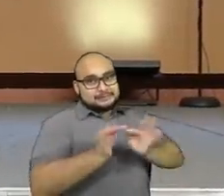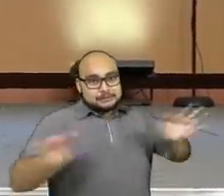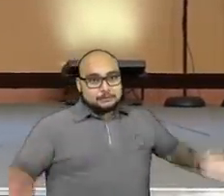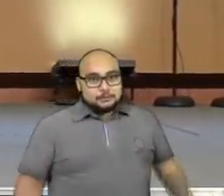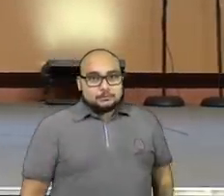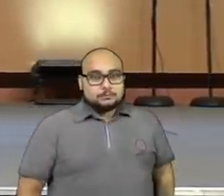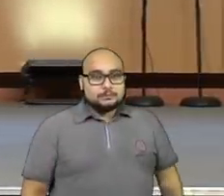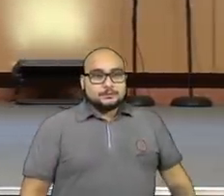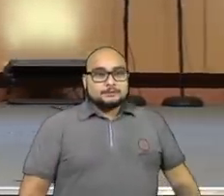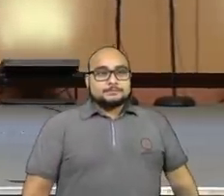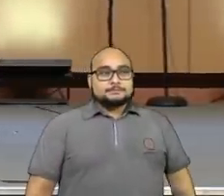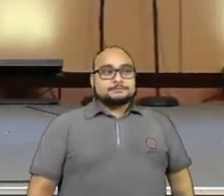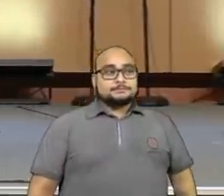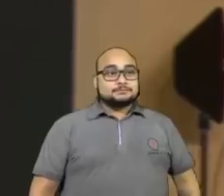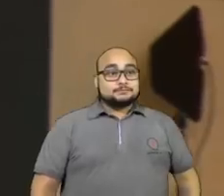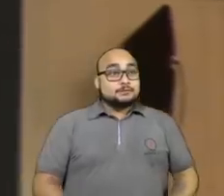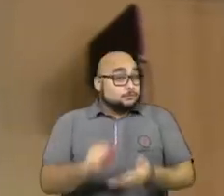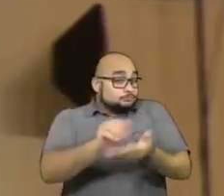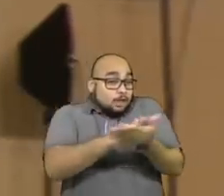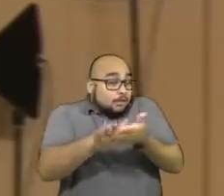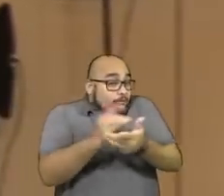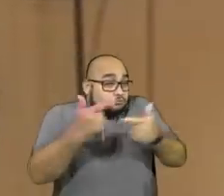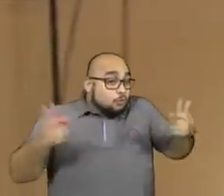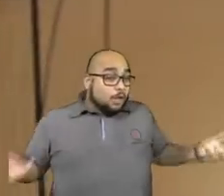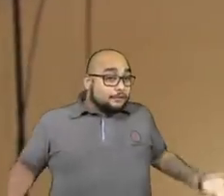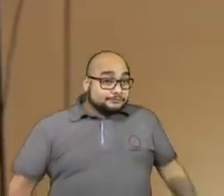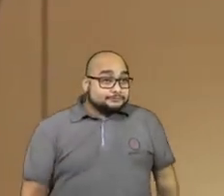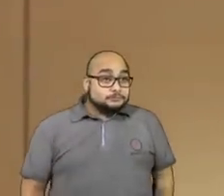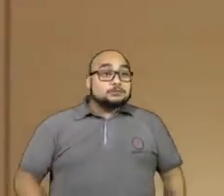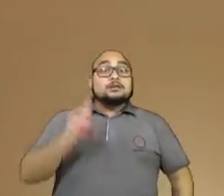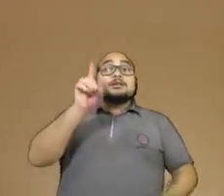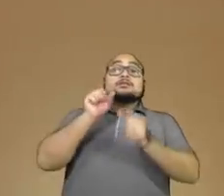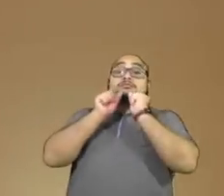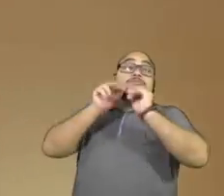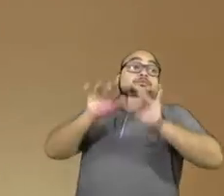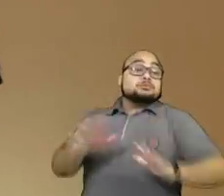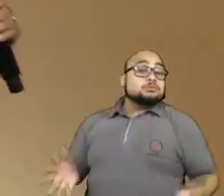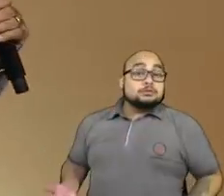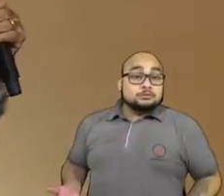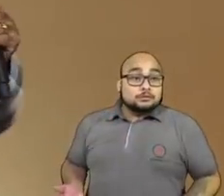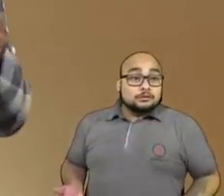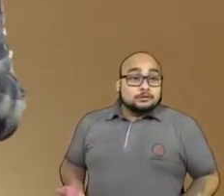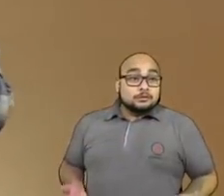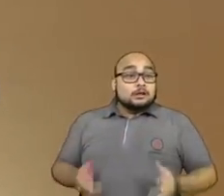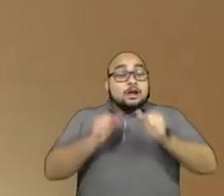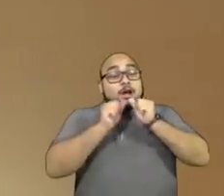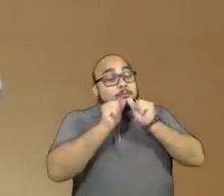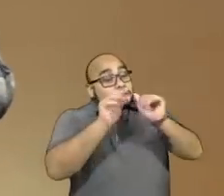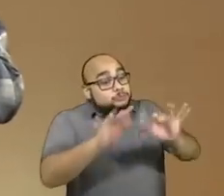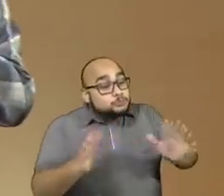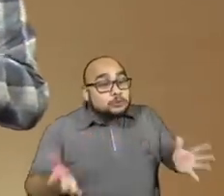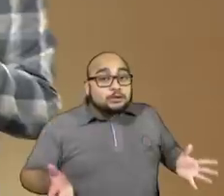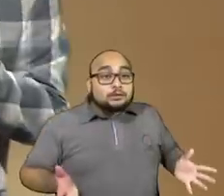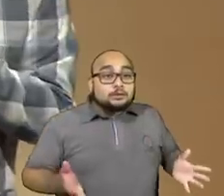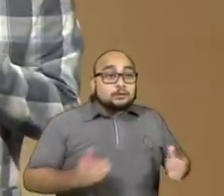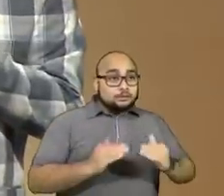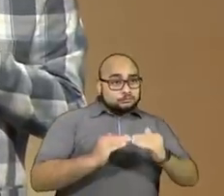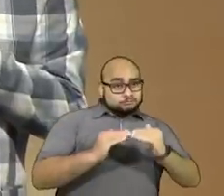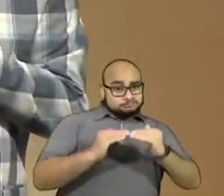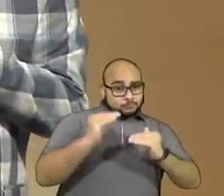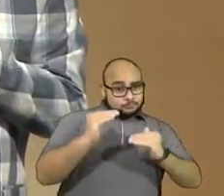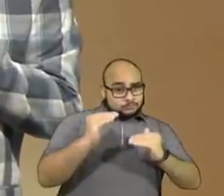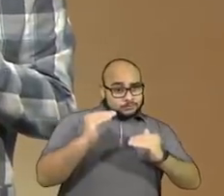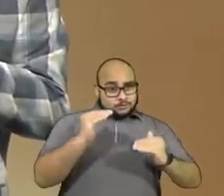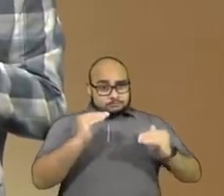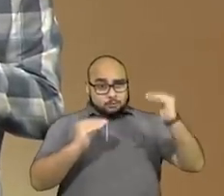Sabe? Não tinha nada. Aí Deus começa a abençoar. Começa a abençoar. Começa a crescer. Muda de roupa.